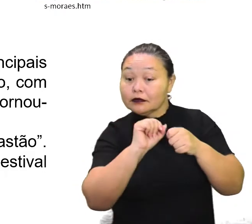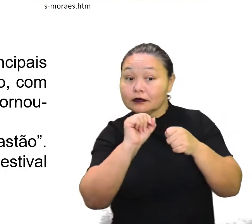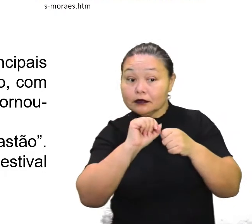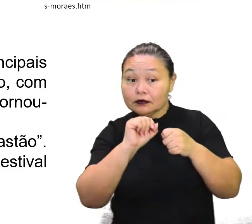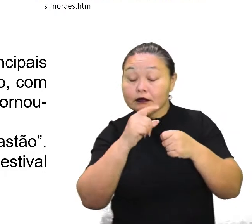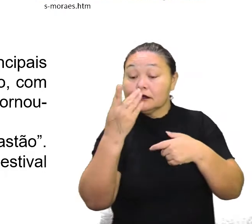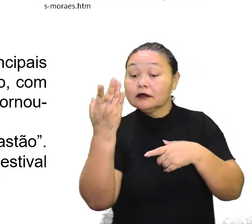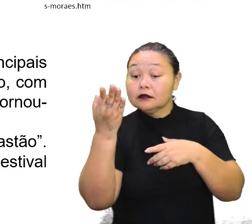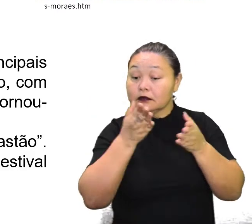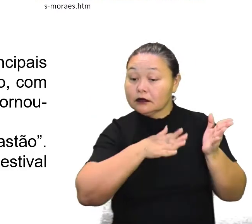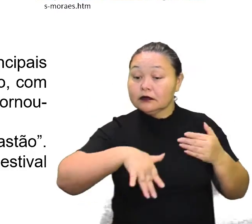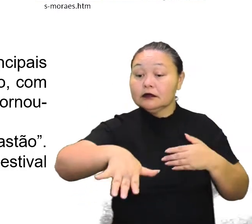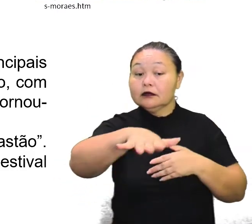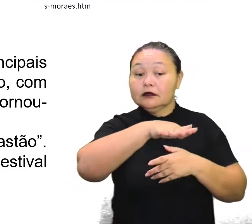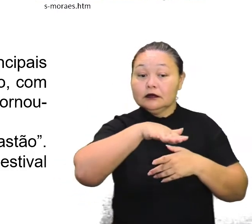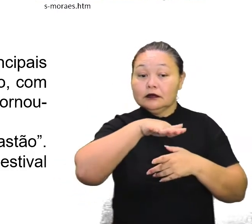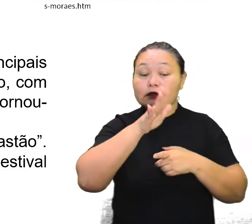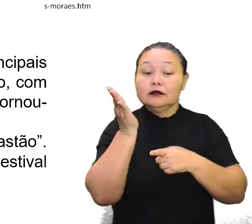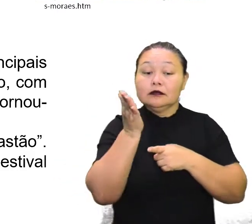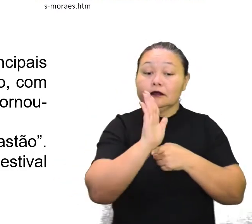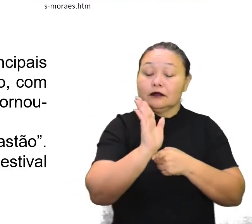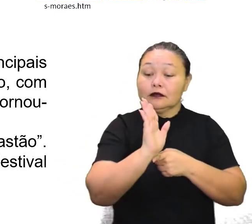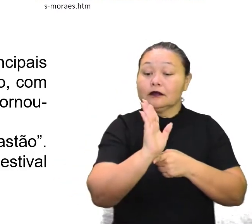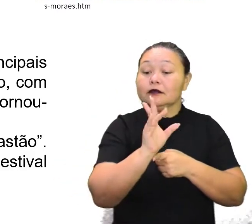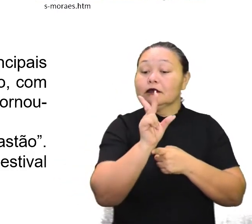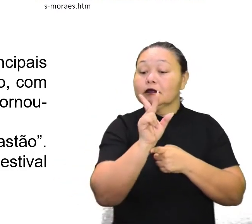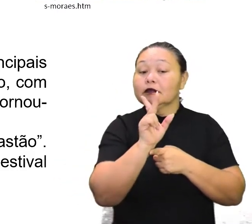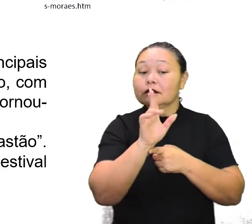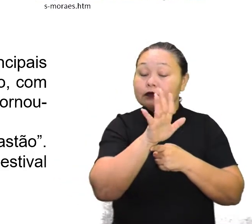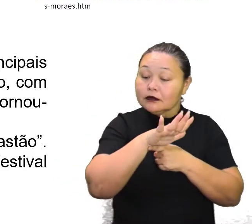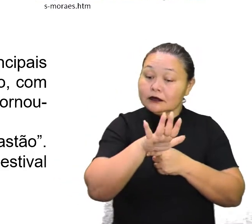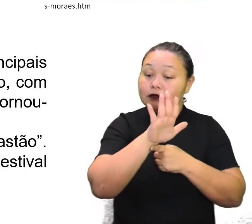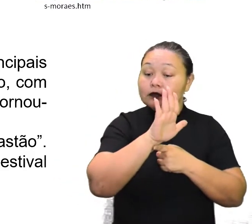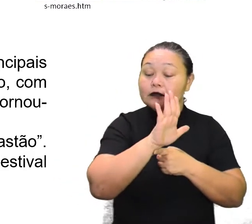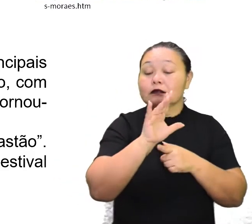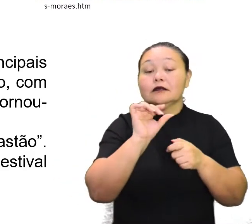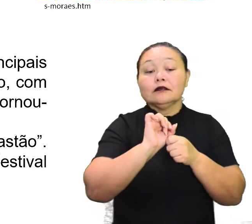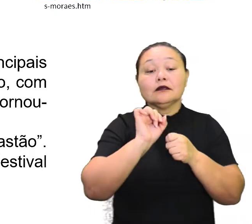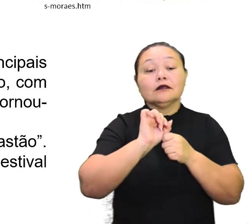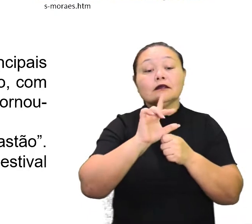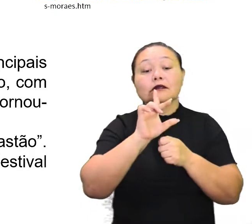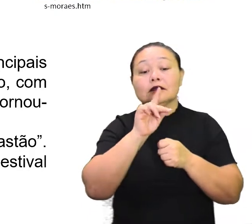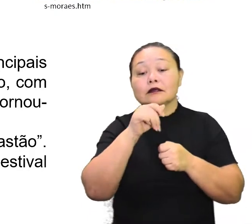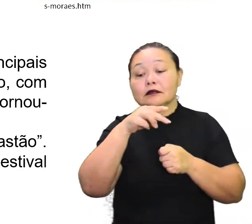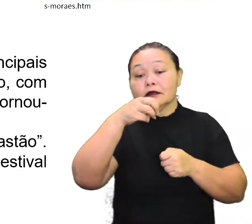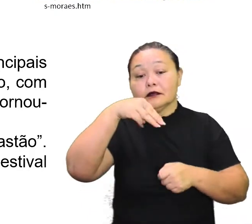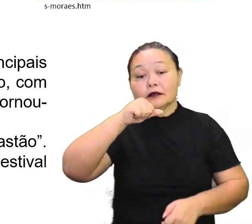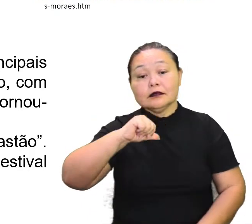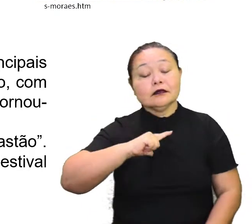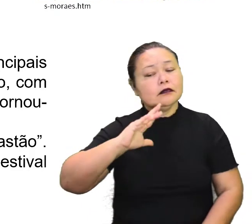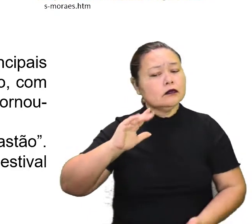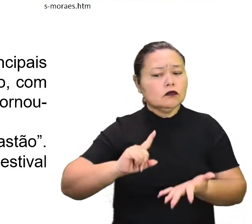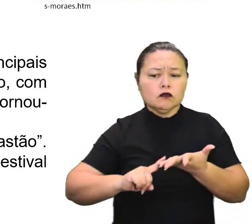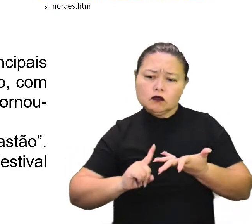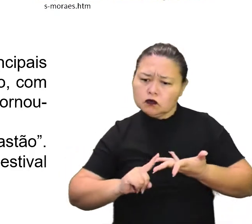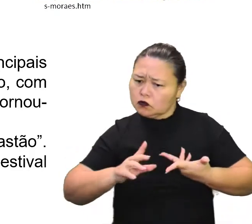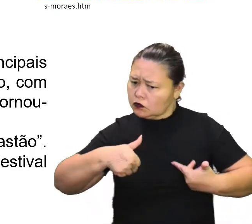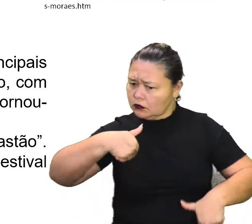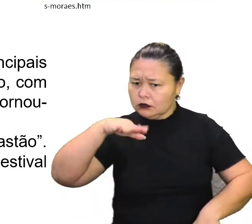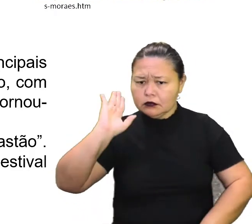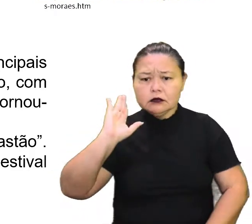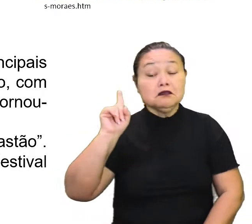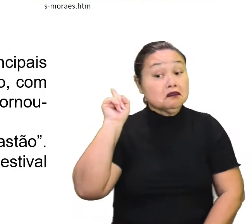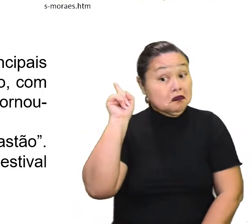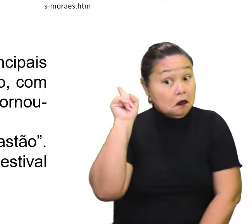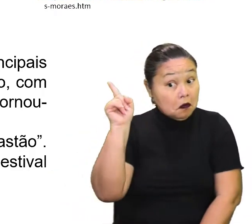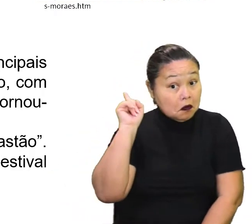né? Essa criticidade dele aí dentro do cinema, né? Nas obras aí cinematográficas, diplomata e muito mais.